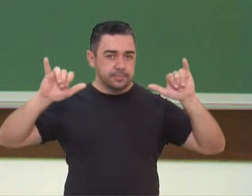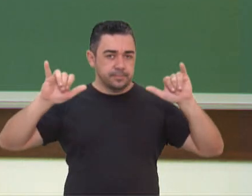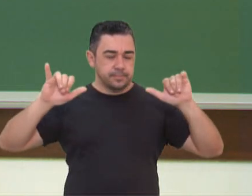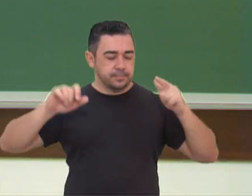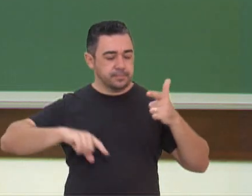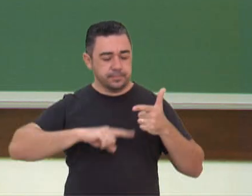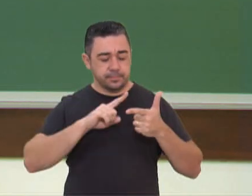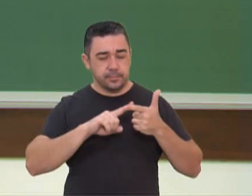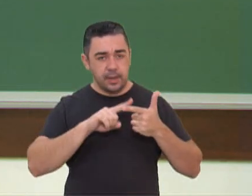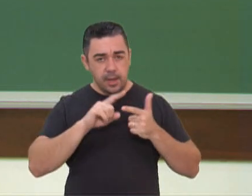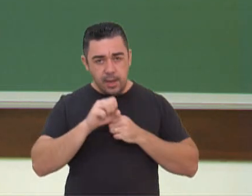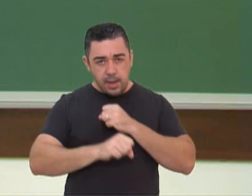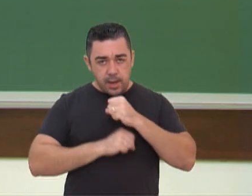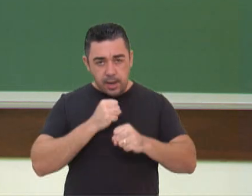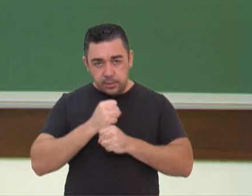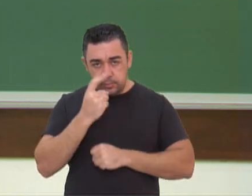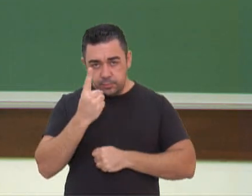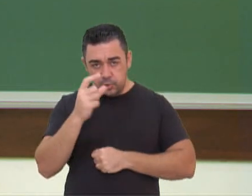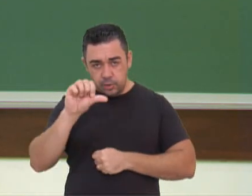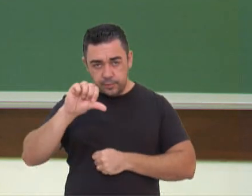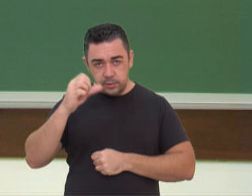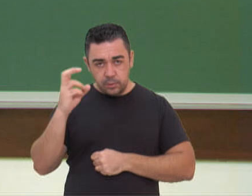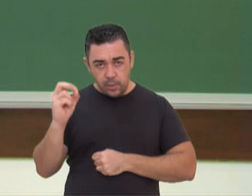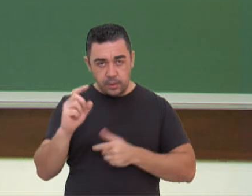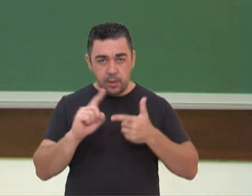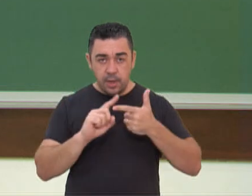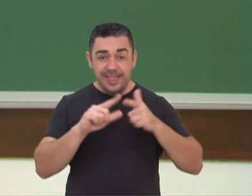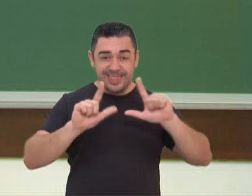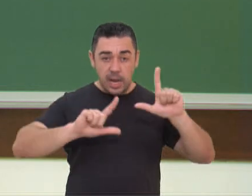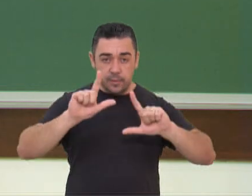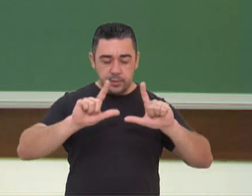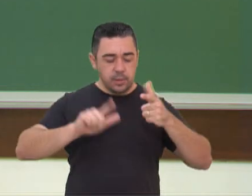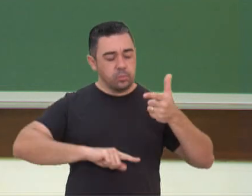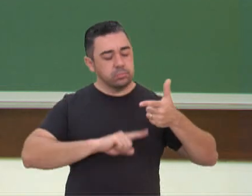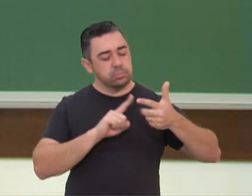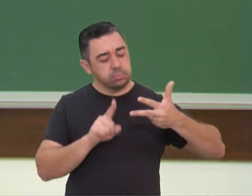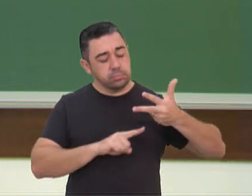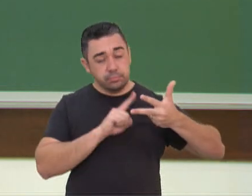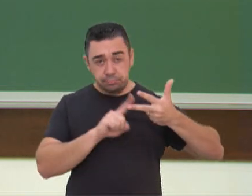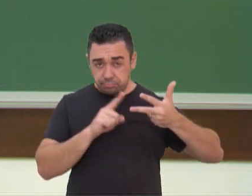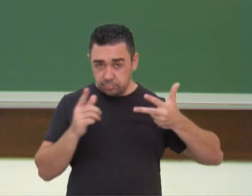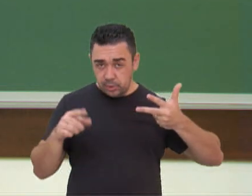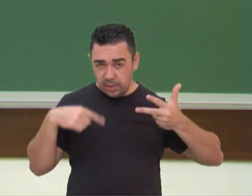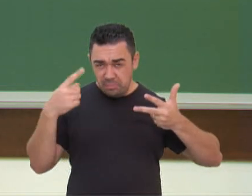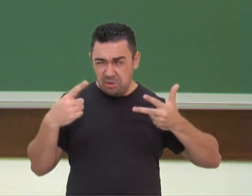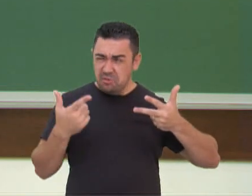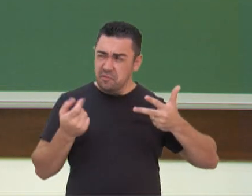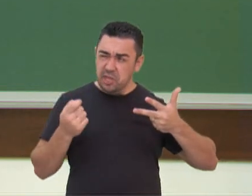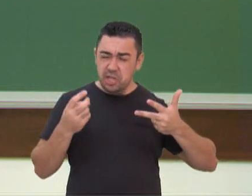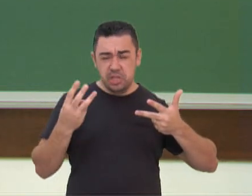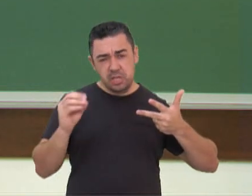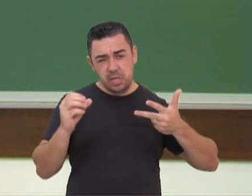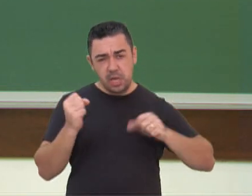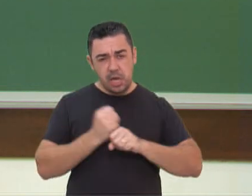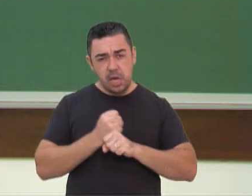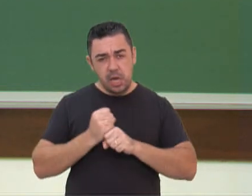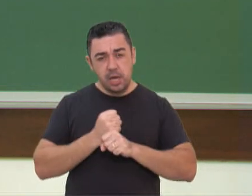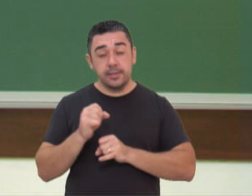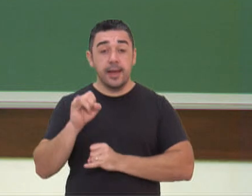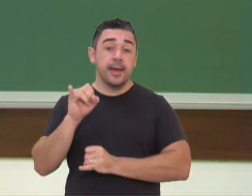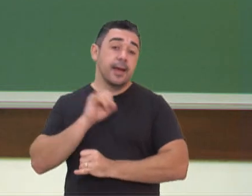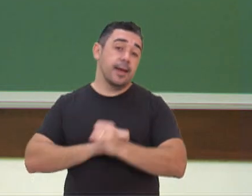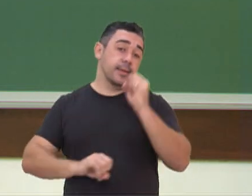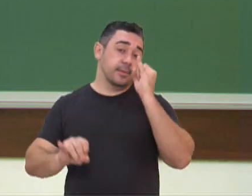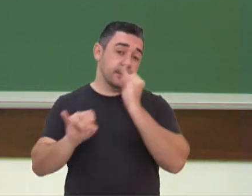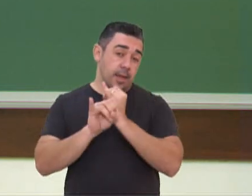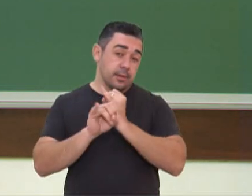anos 50 no Brasil, a televisão e mais recentemente, aí nos últimos 20, 30 anos, a internet